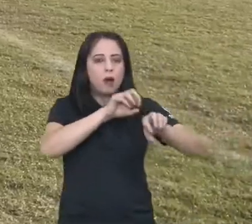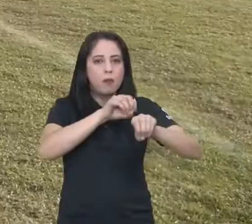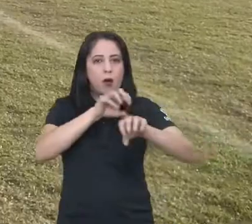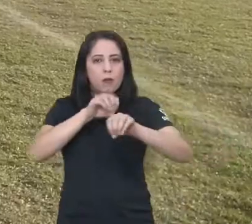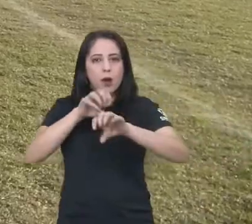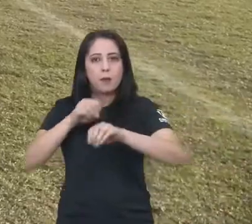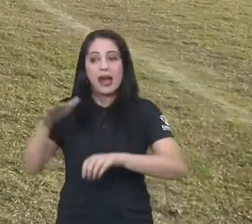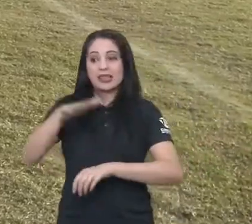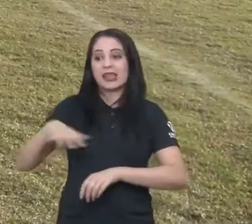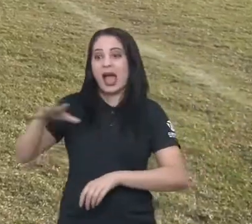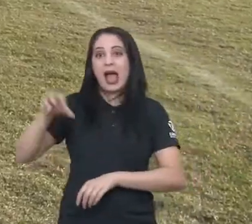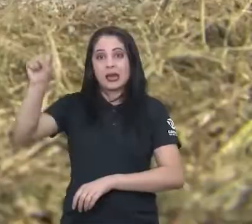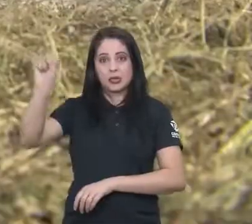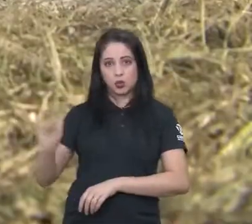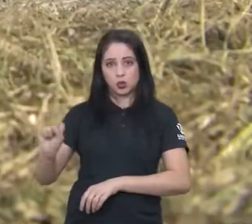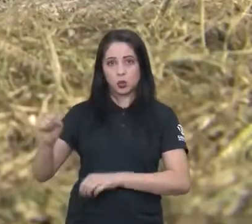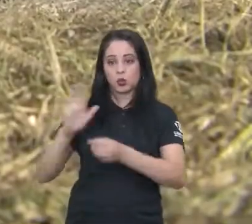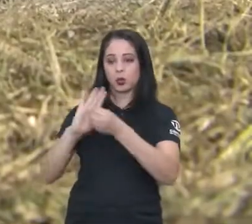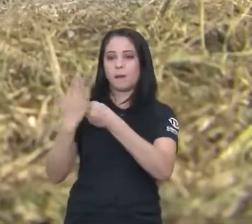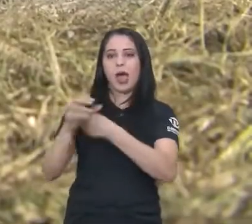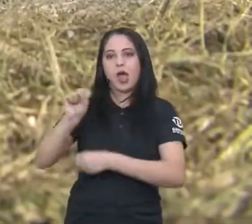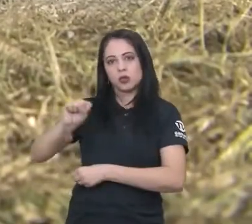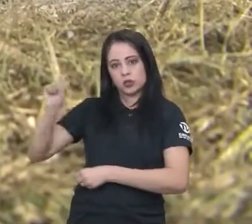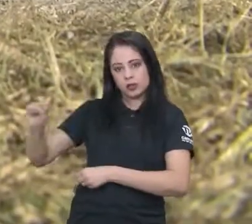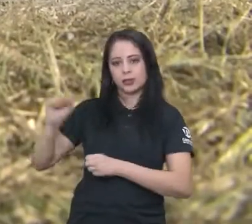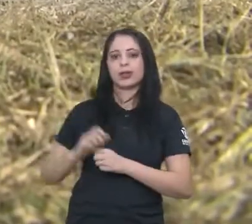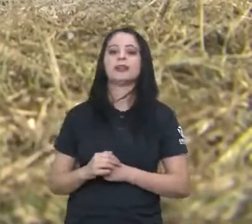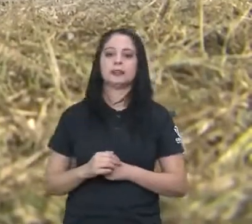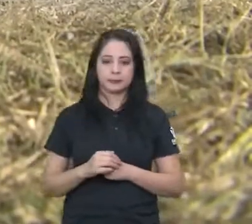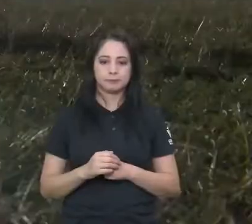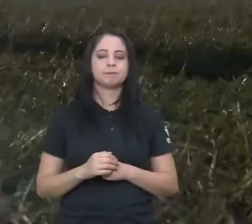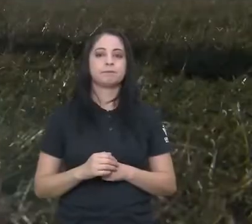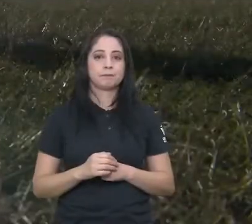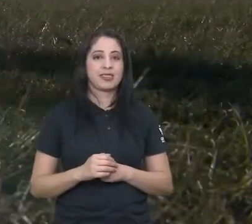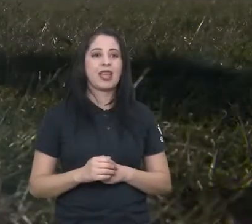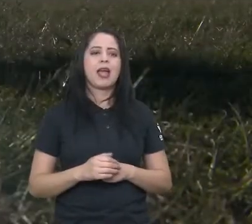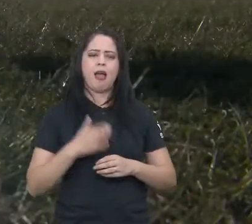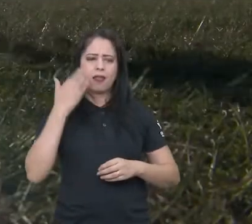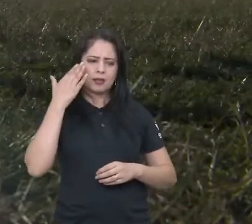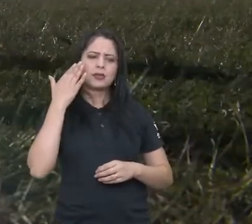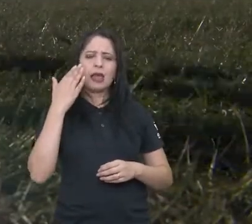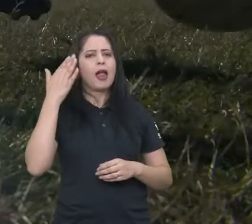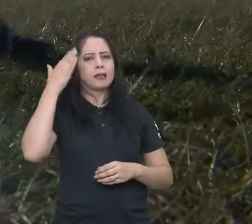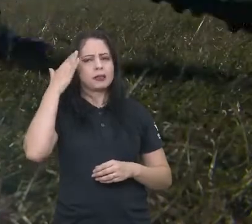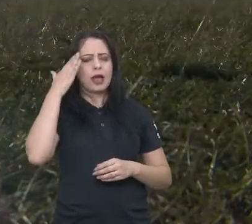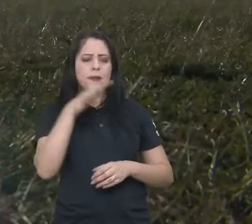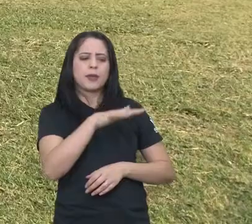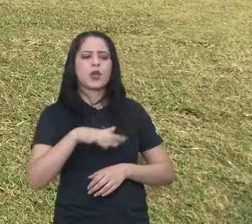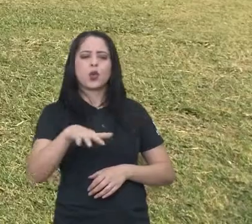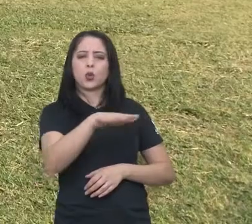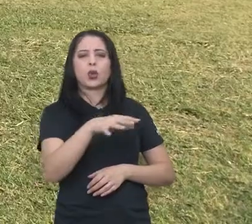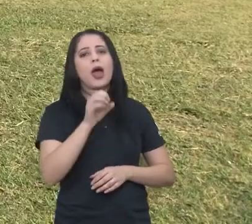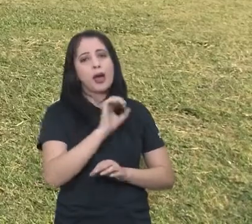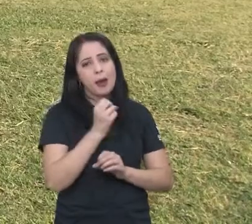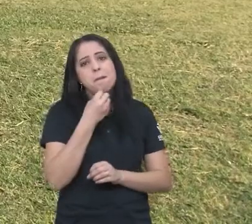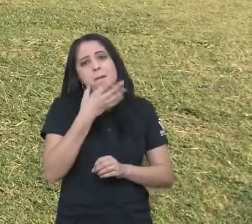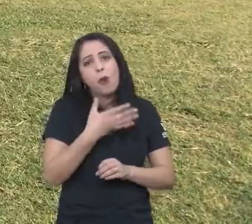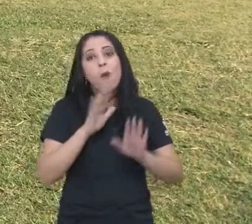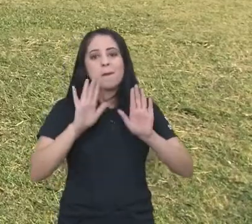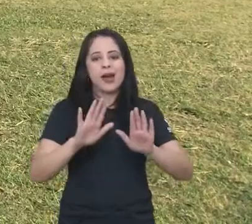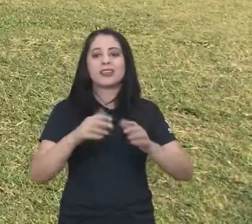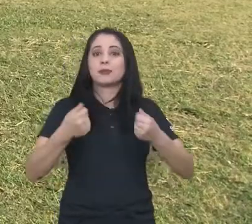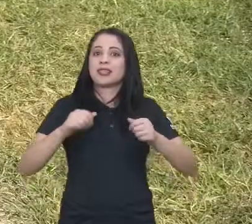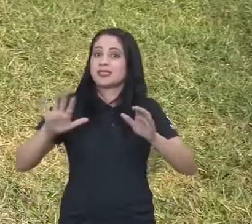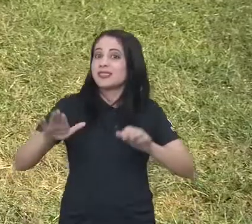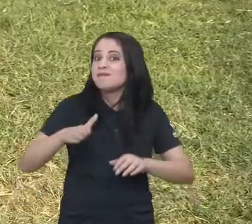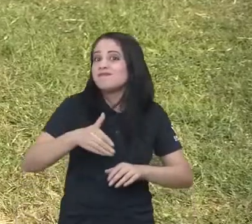sul de São José dos Campos. Ela conta que o espaço tem condições de abrigar as aulas sem problemas, mas poderia ser